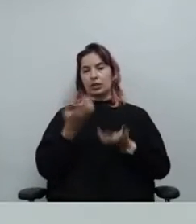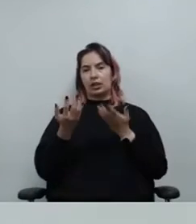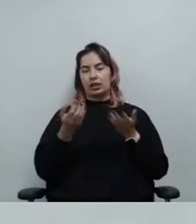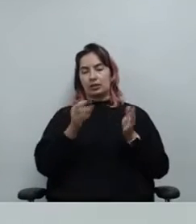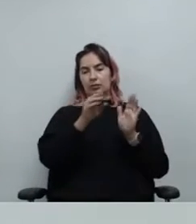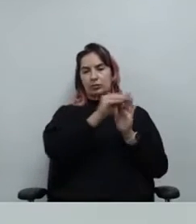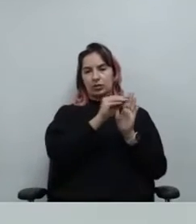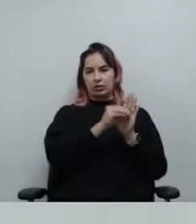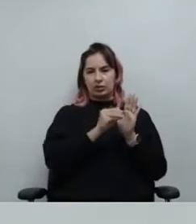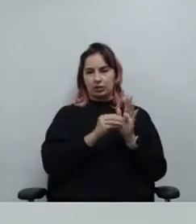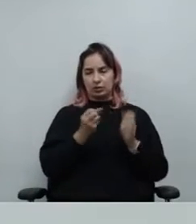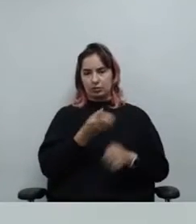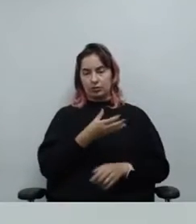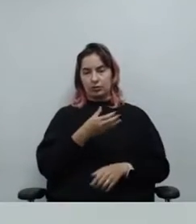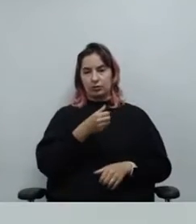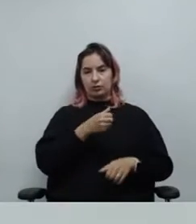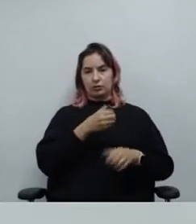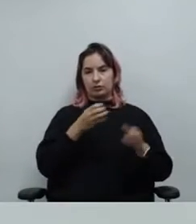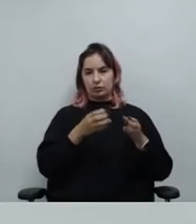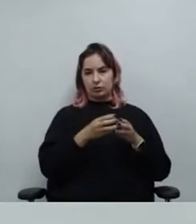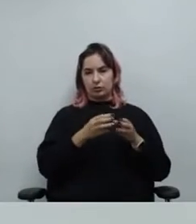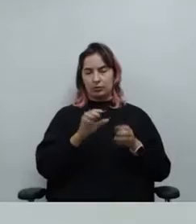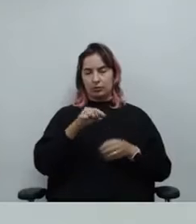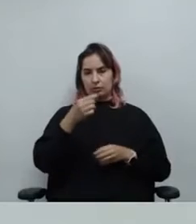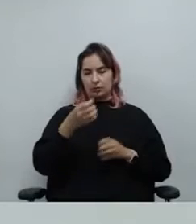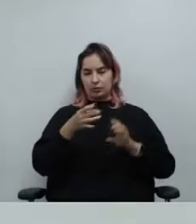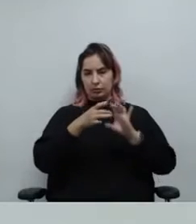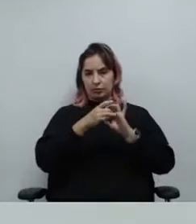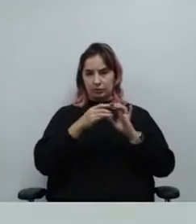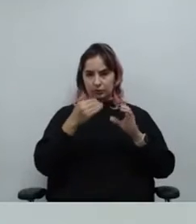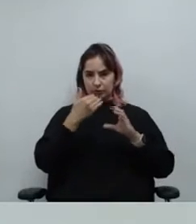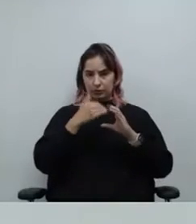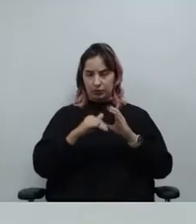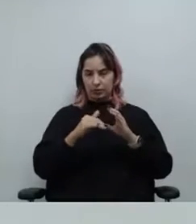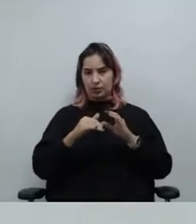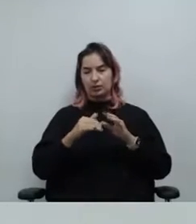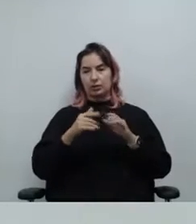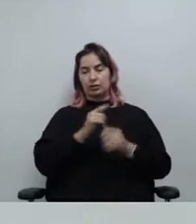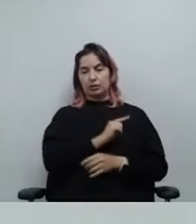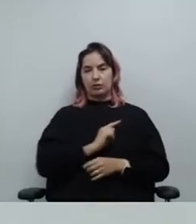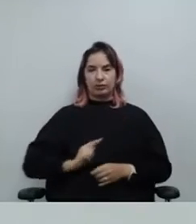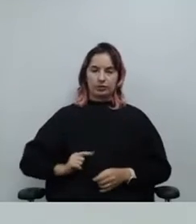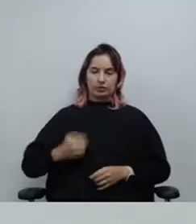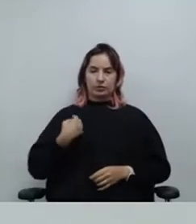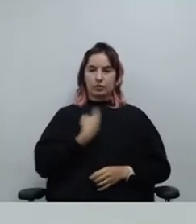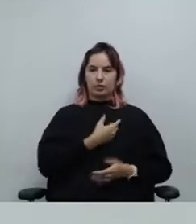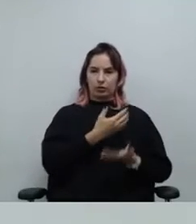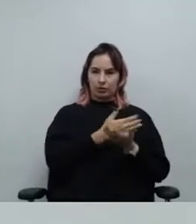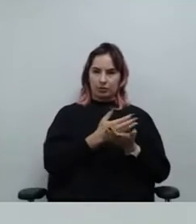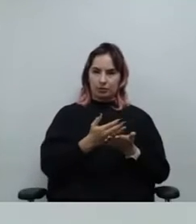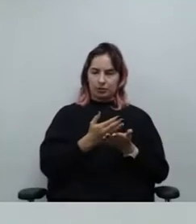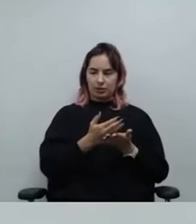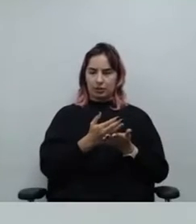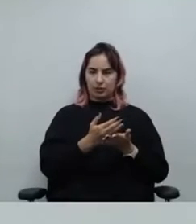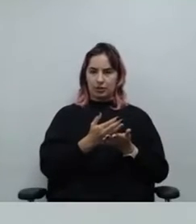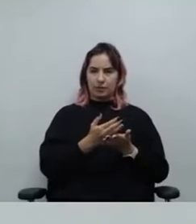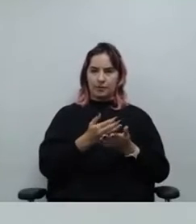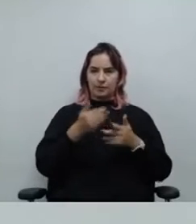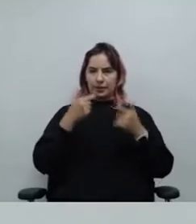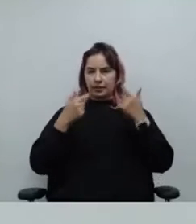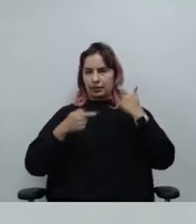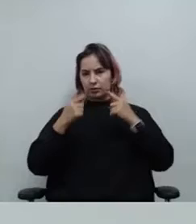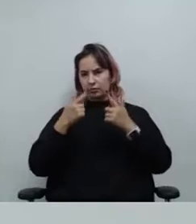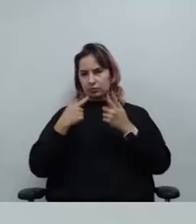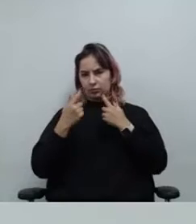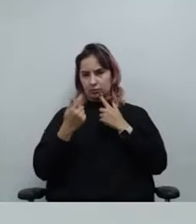novo grupo assim que a nomeação for publicada pelo governador, a fim de iniciarmos negociações já nesse período de